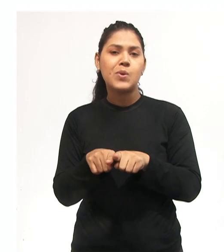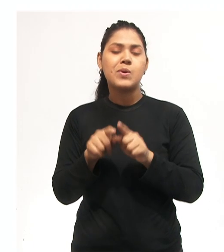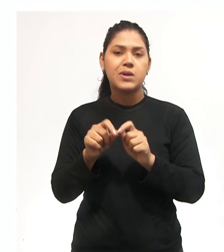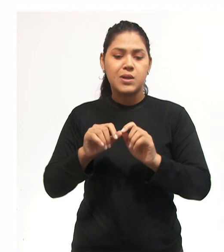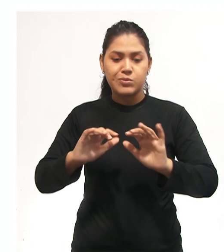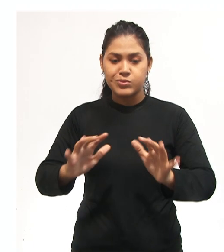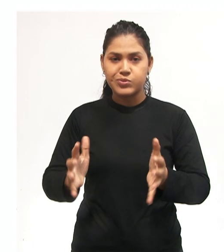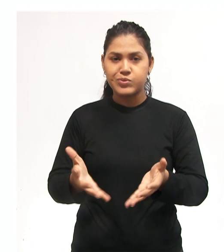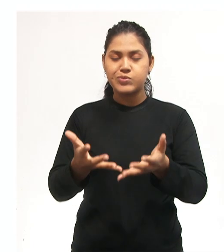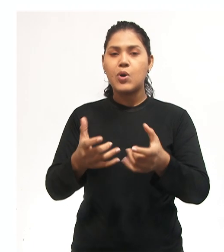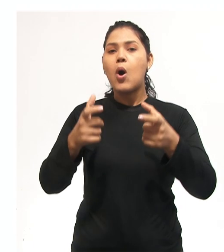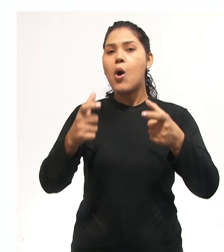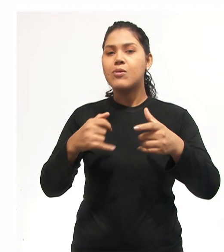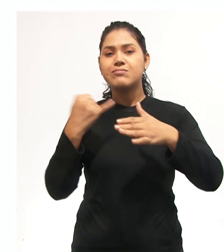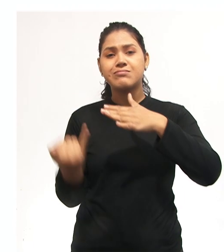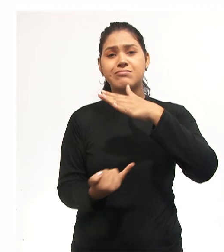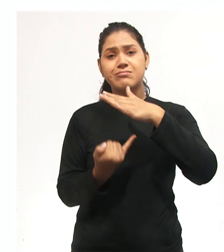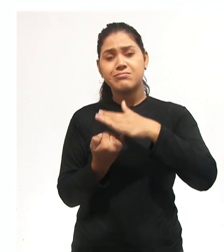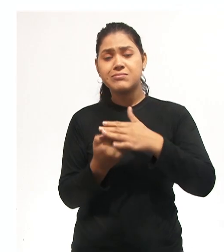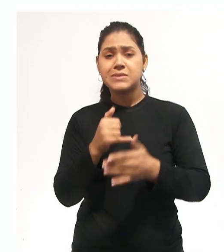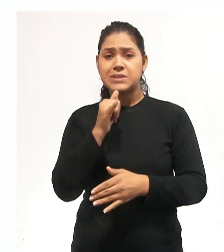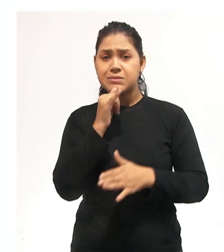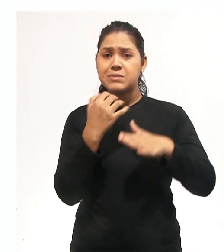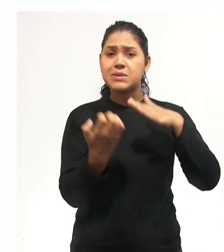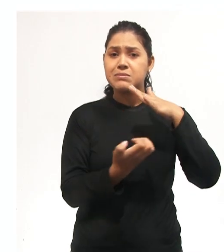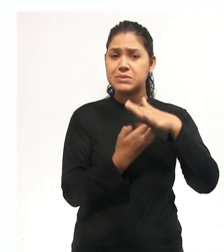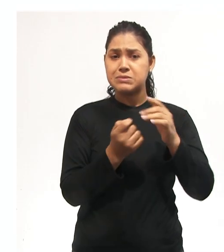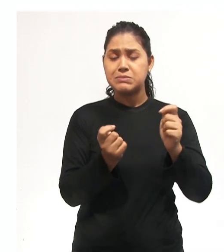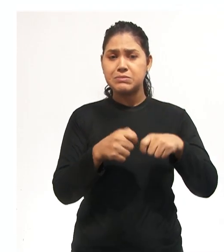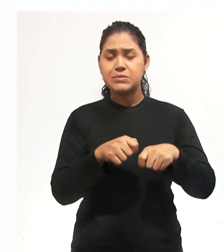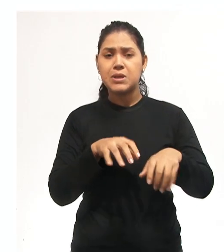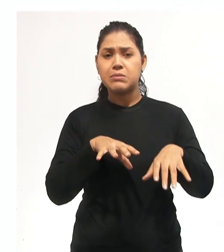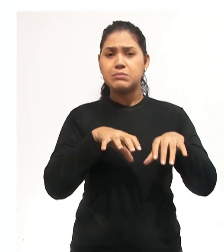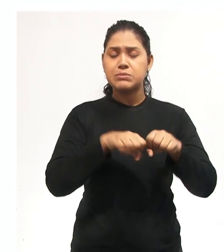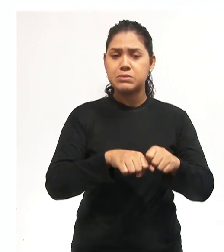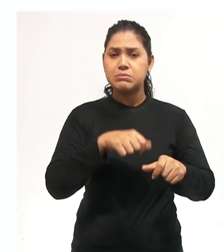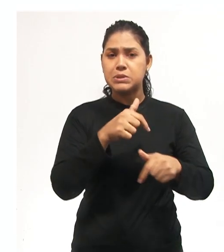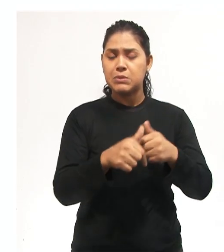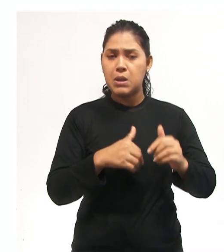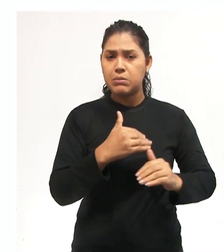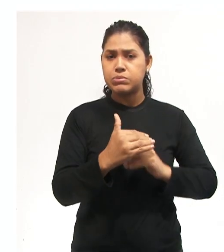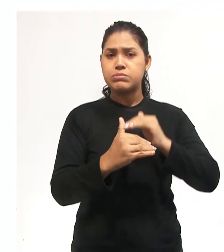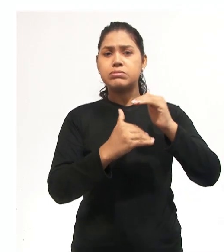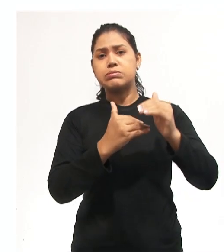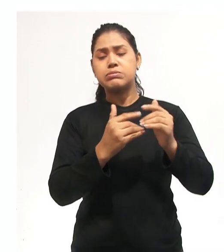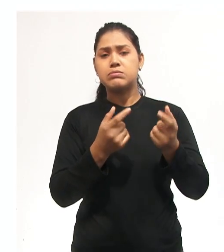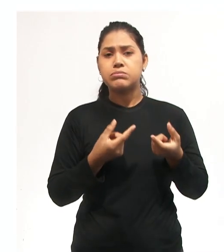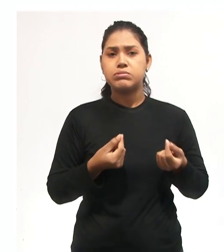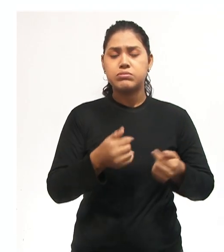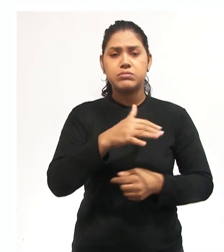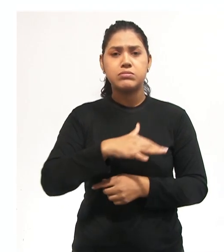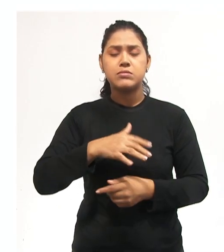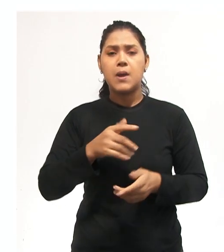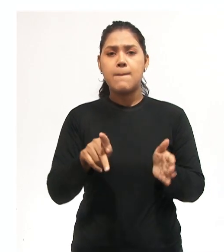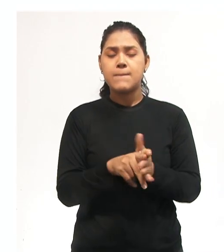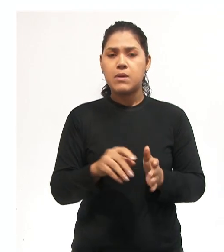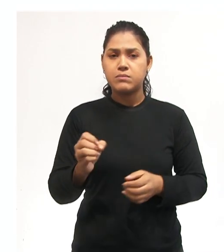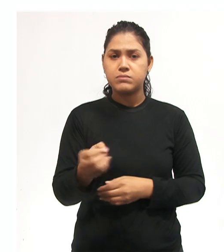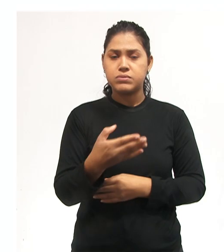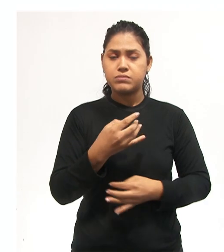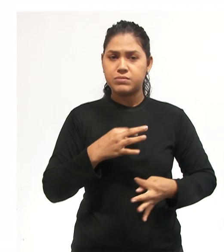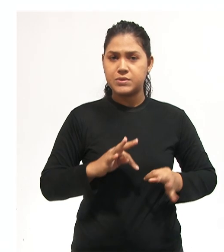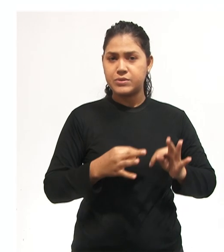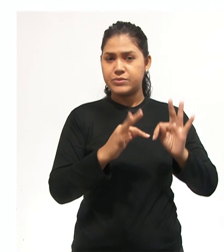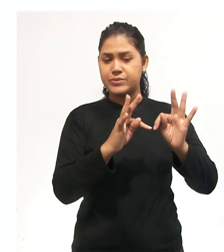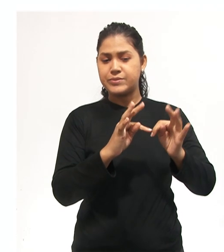ambiente institucional para que empresas se estabeleçam e possam atuar nessa linha inovadora, certo? Visão